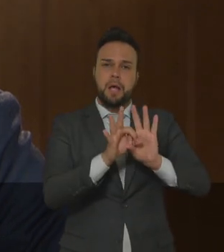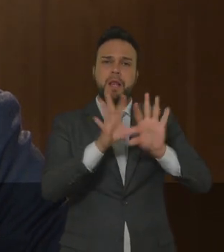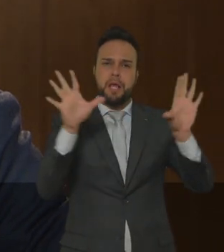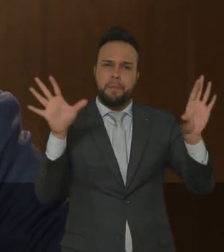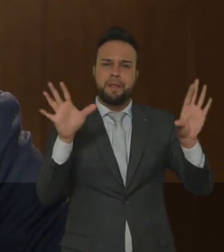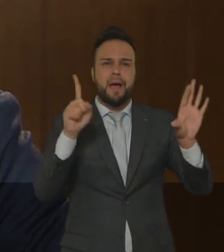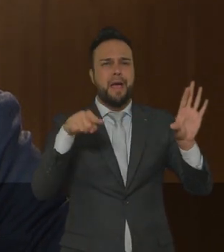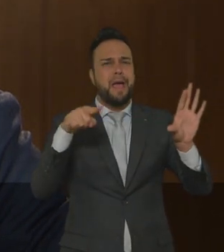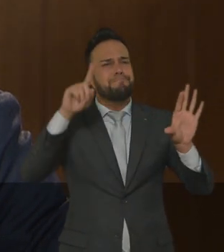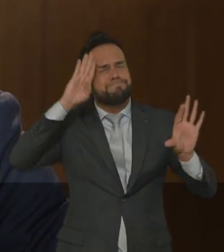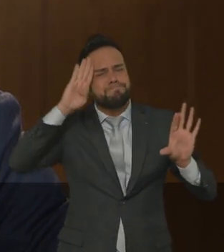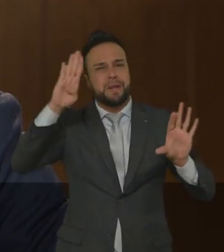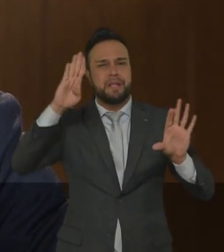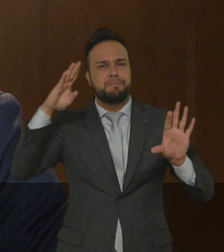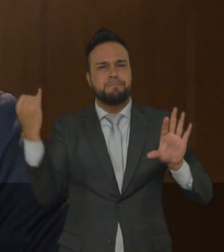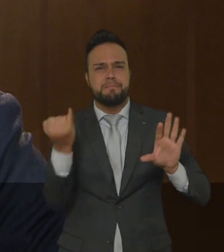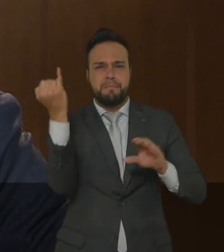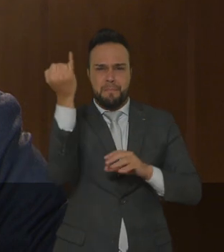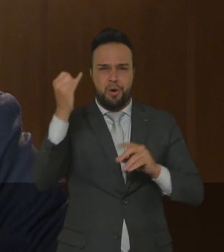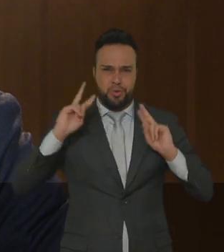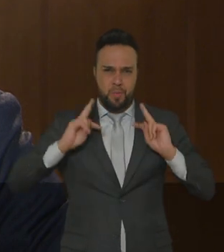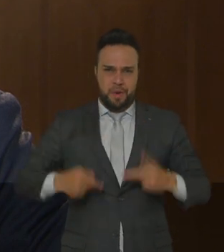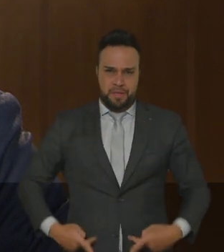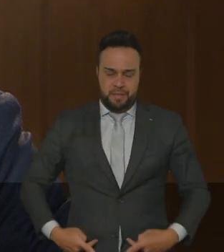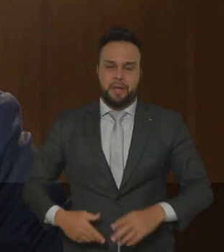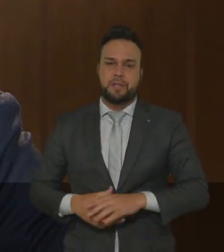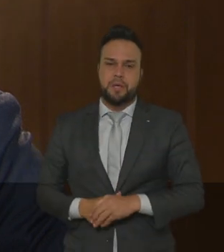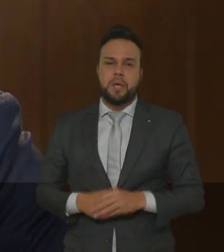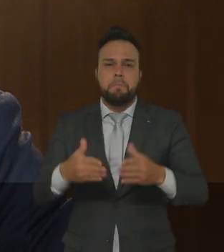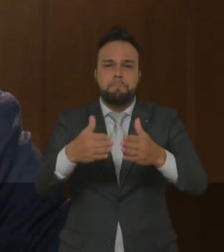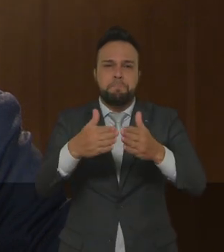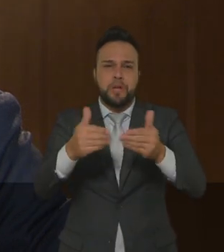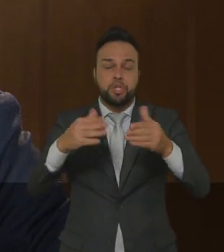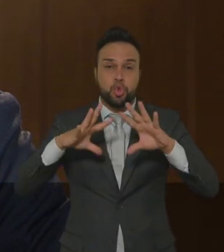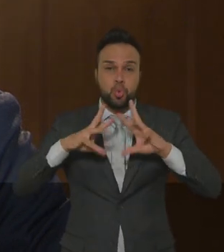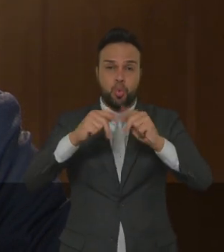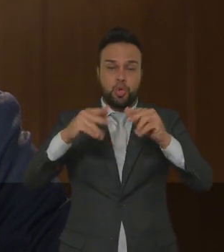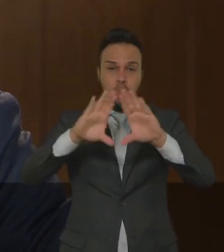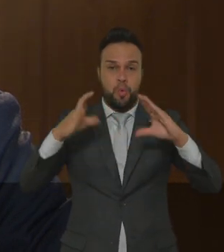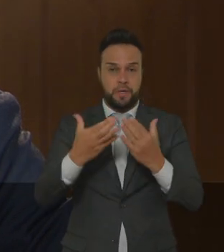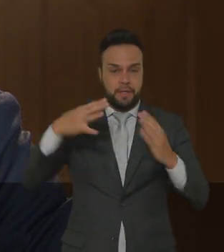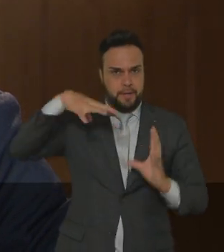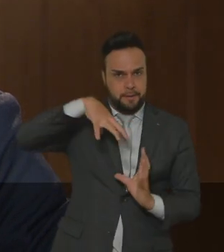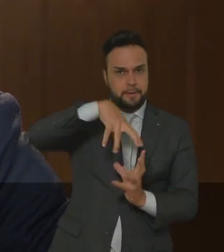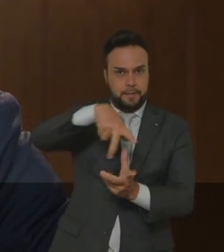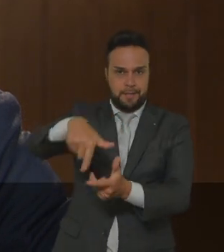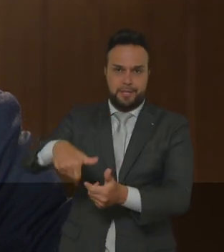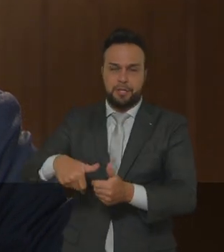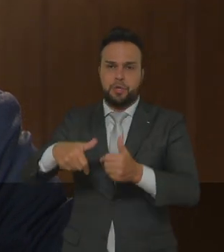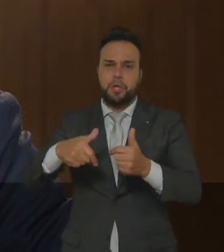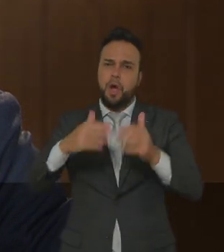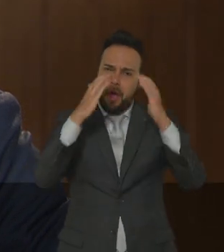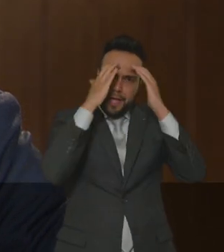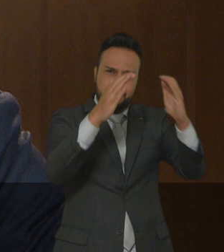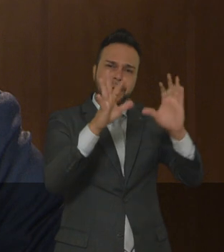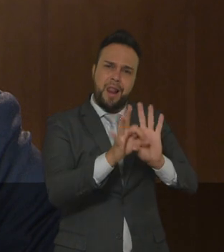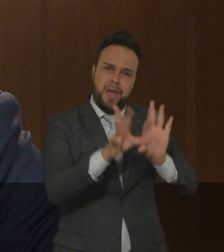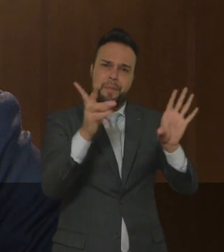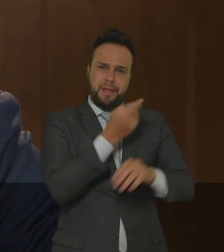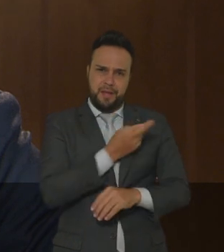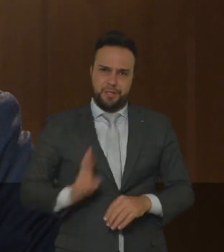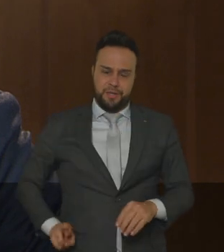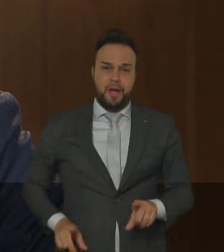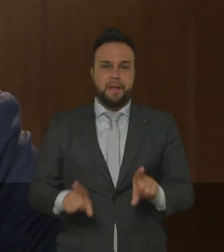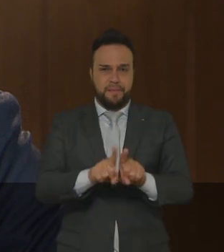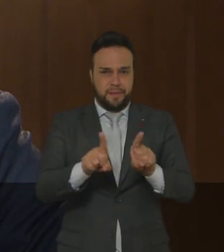liberdade é o bem maior da humanidade faça um apelo a toda a Comunidade Internacional pela liberdade religiosa